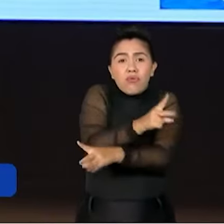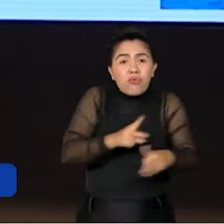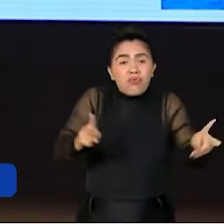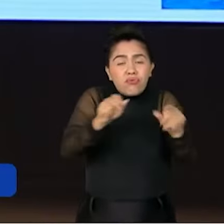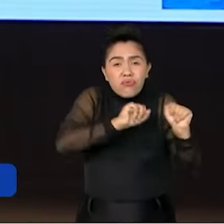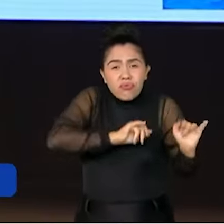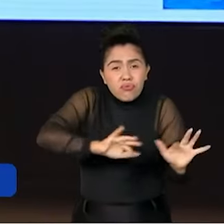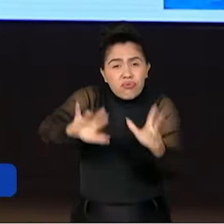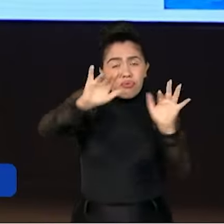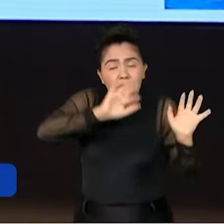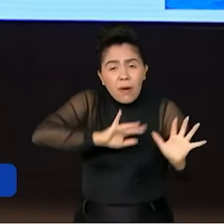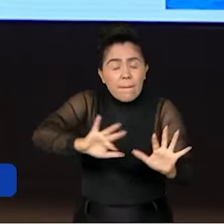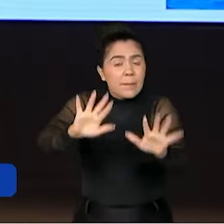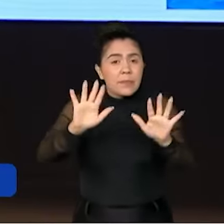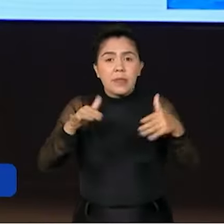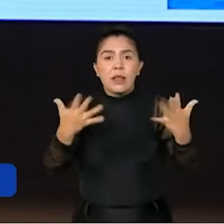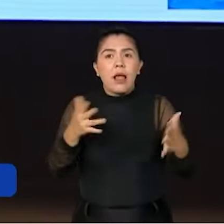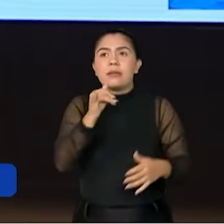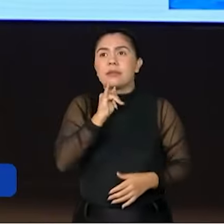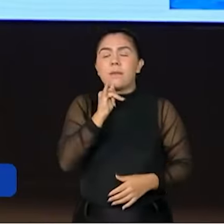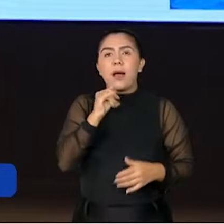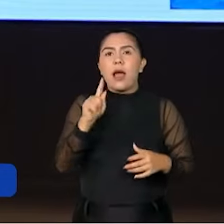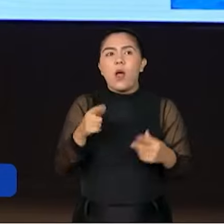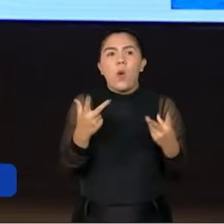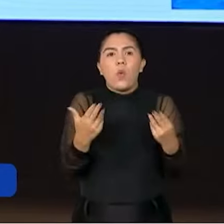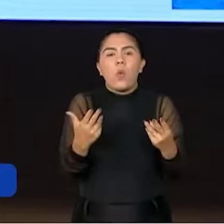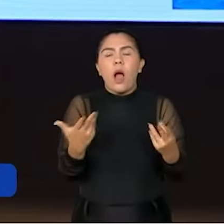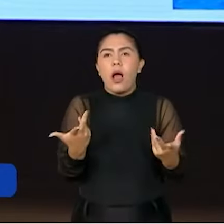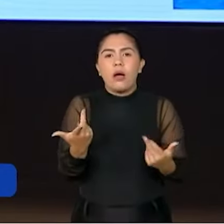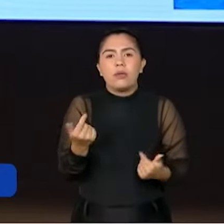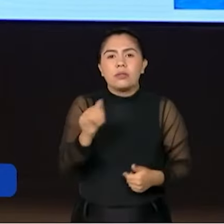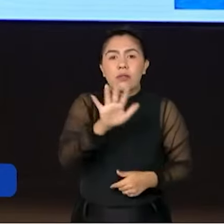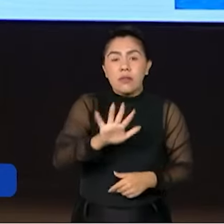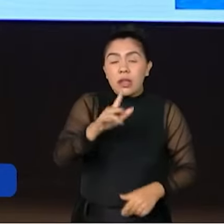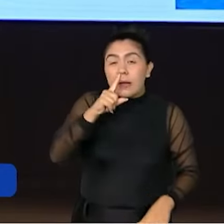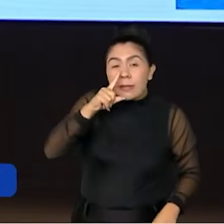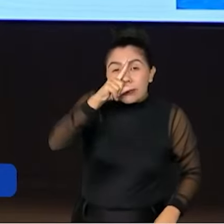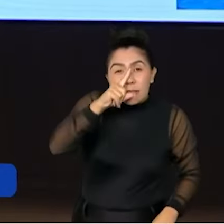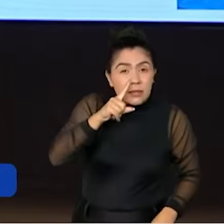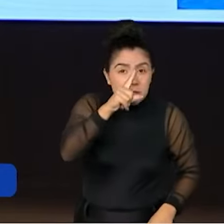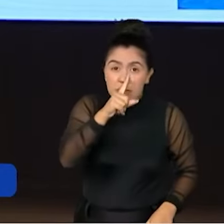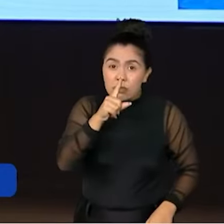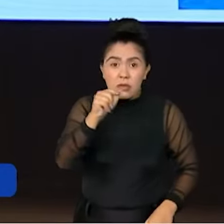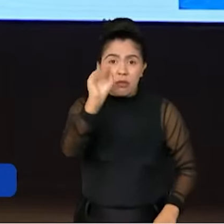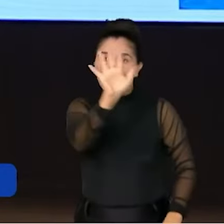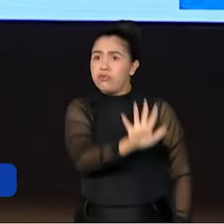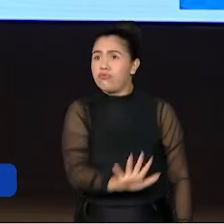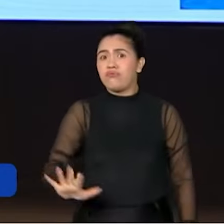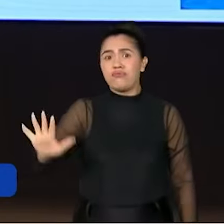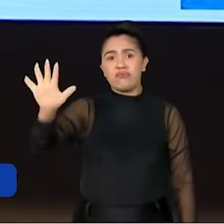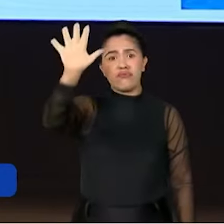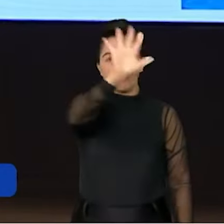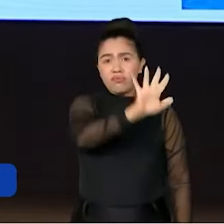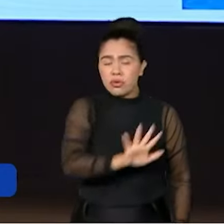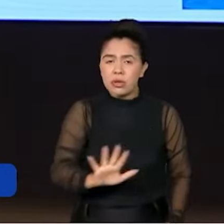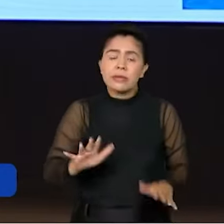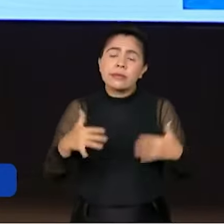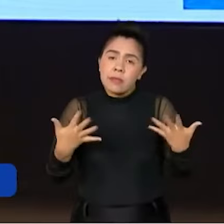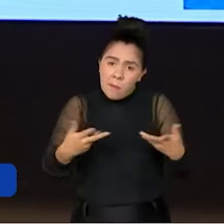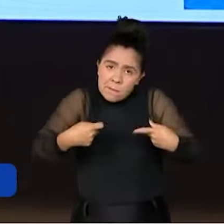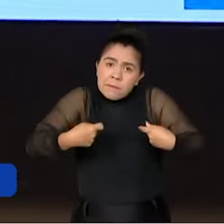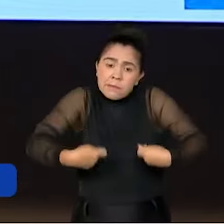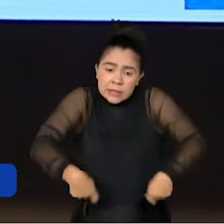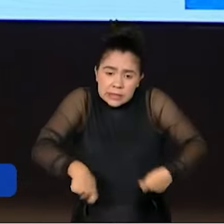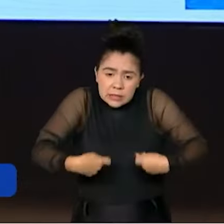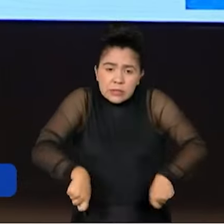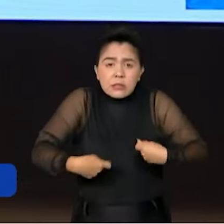Ou seja, nós é como se tivéssemos ali uma situação de risco em todo o território nacional. Então, é preciso que